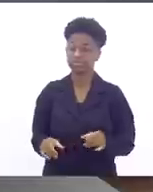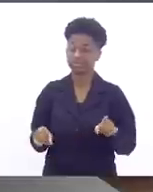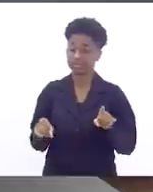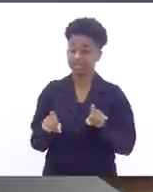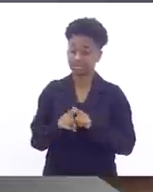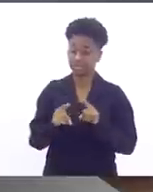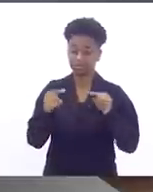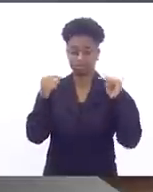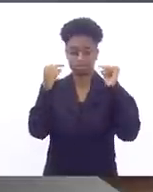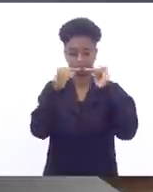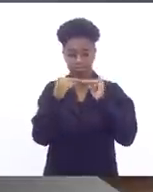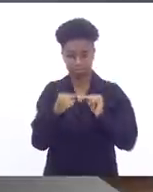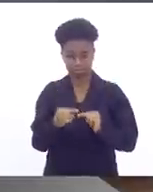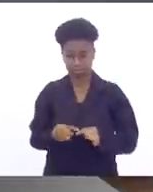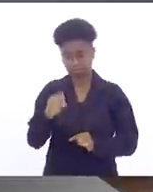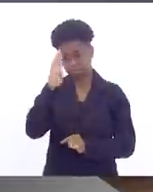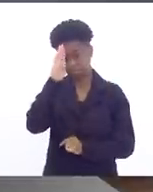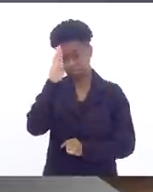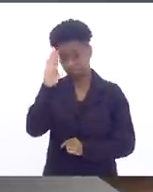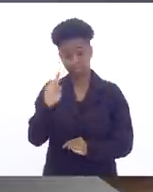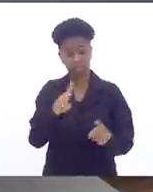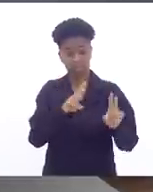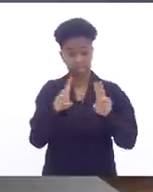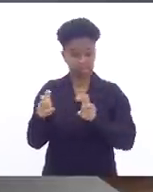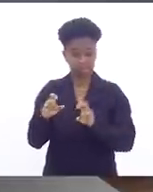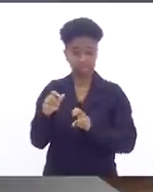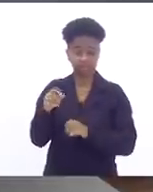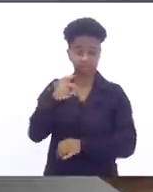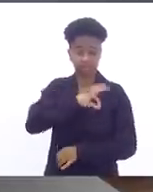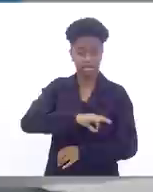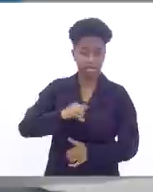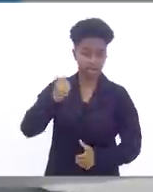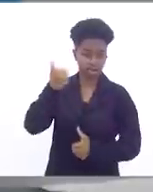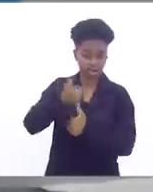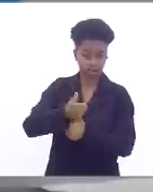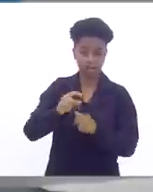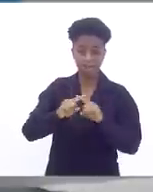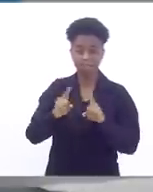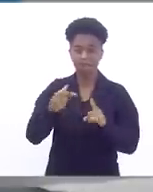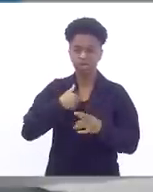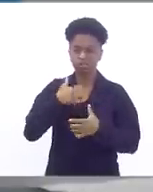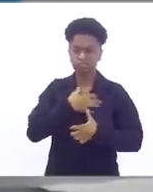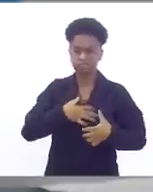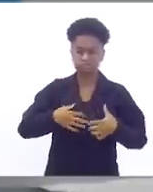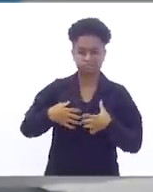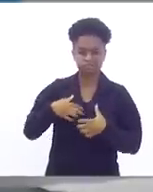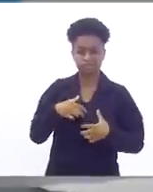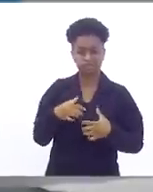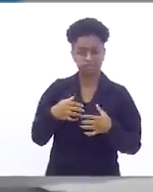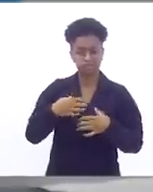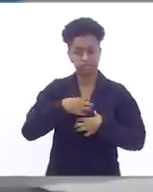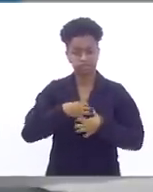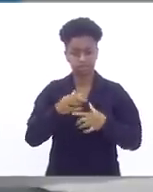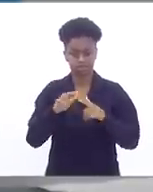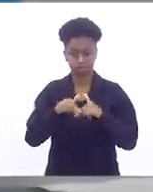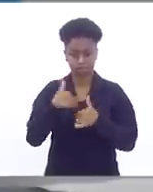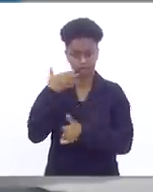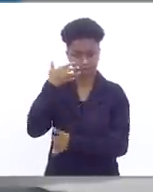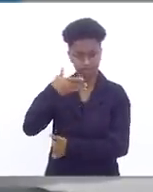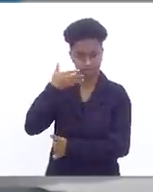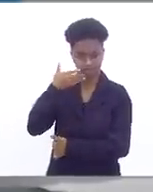inclusive na questão da recomposição salarial mas eu fiquei muito aflita a partir da fala